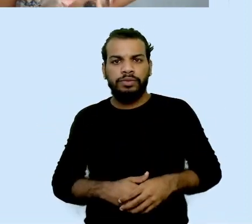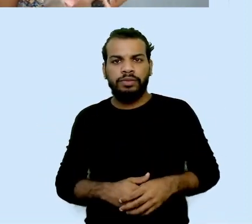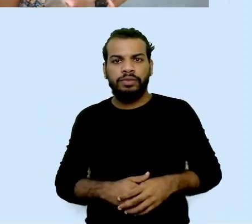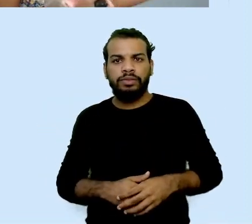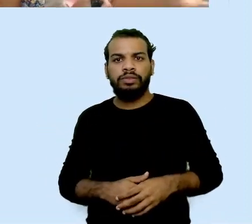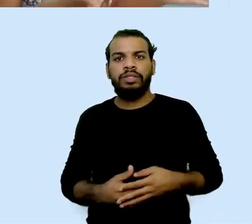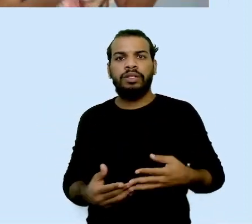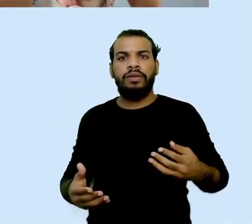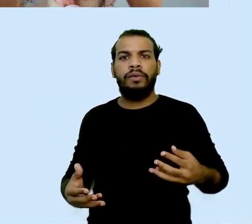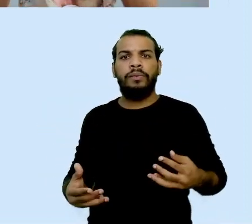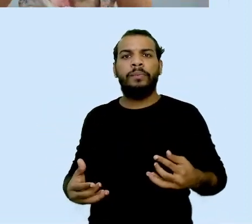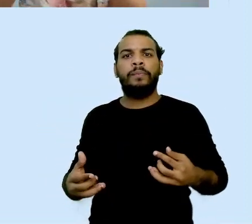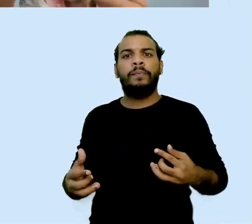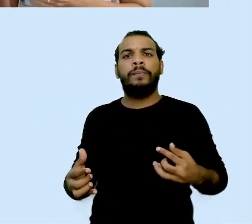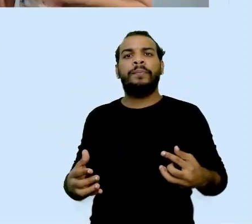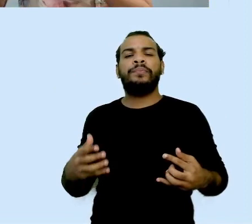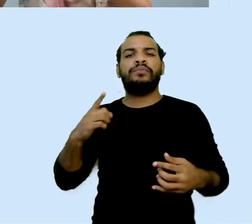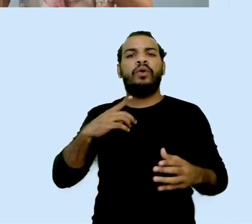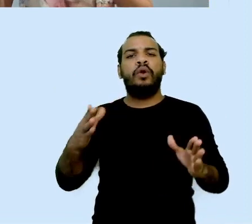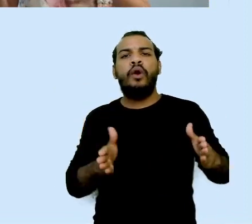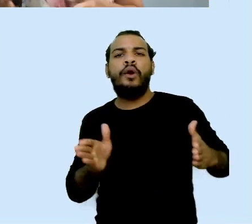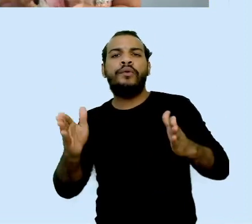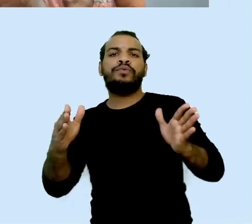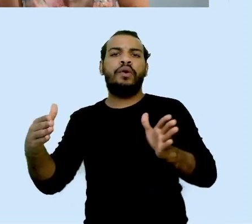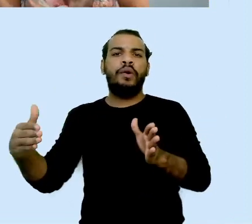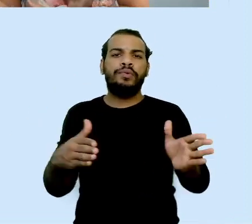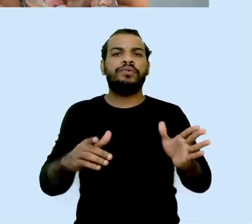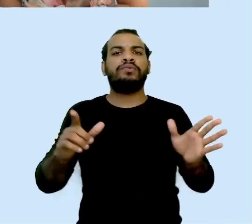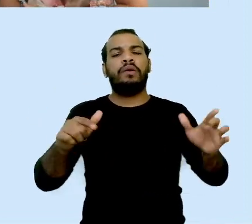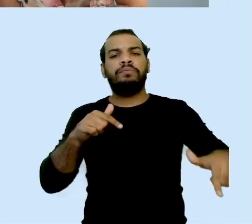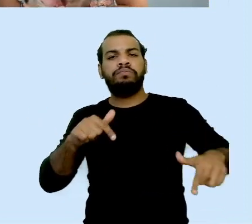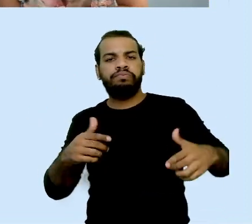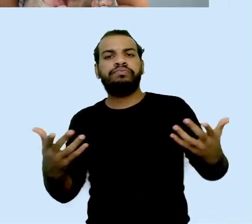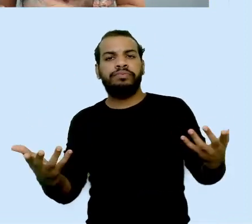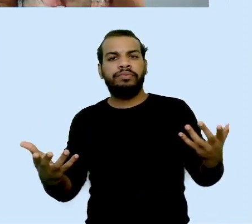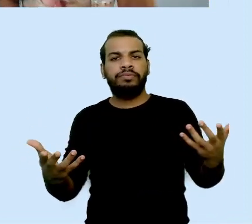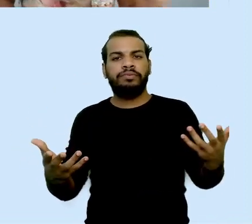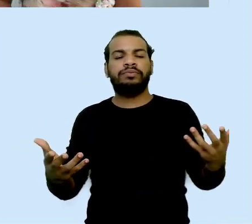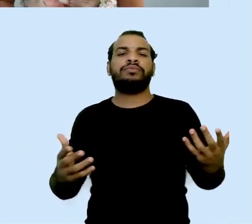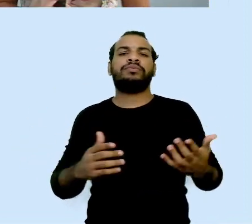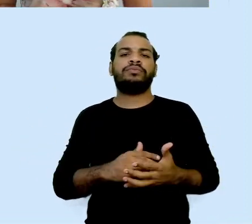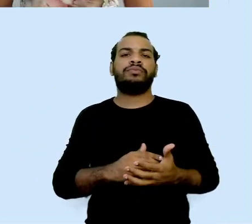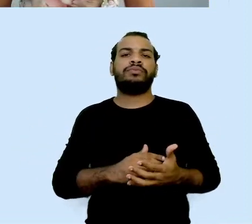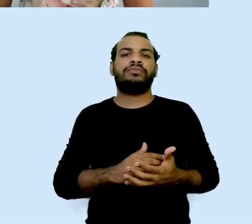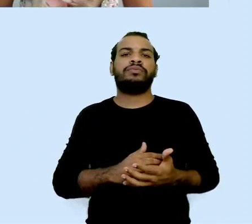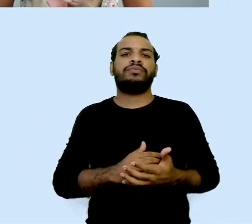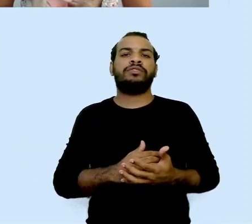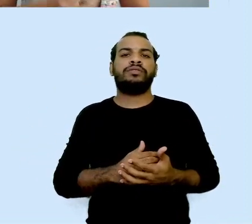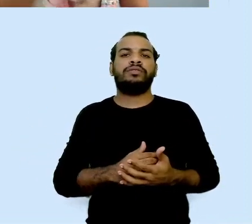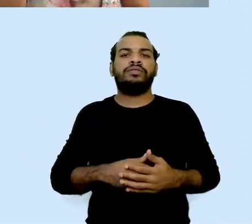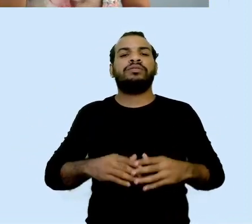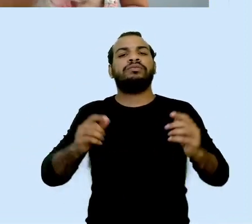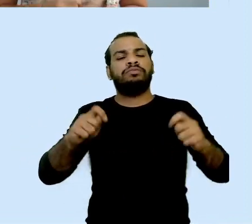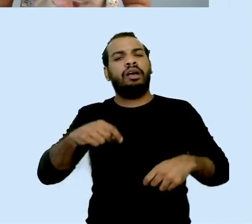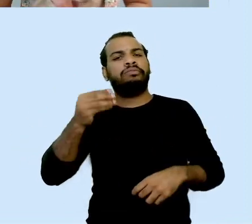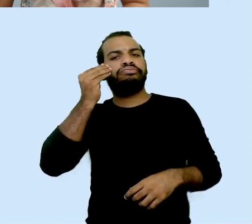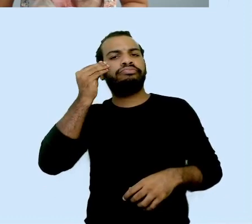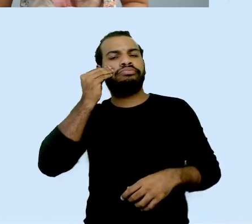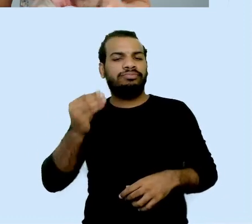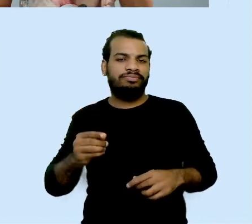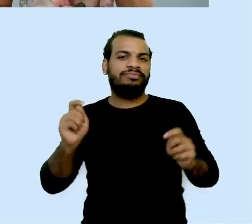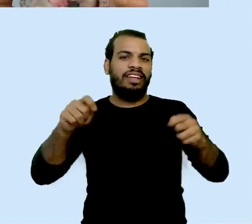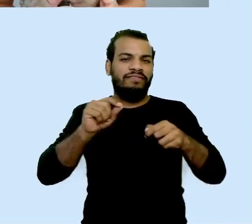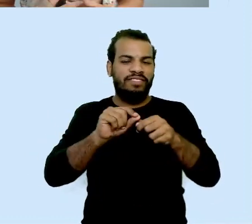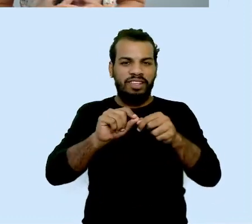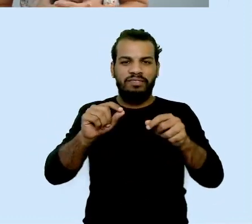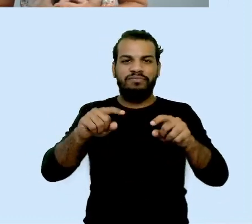isso profissionalmente. Tem outros caminhos para realmente quem trabalha com composição. Mas você pode experimentar. Você pode topar um projeto como esse.